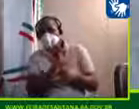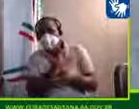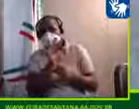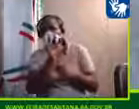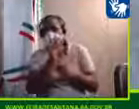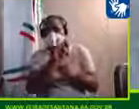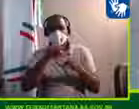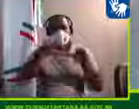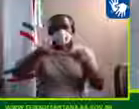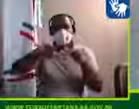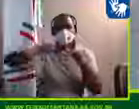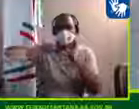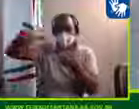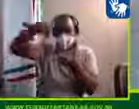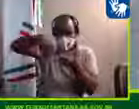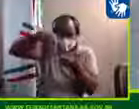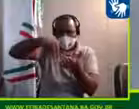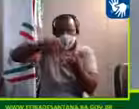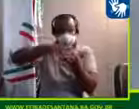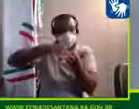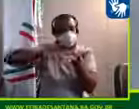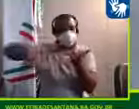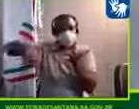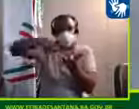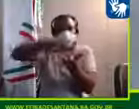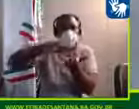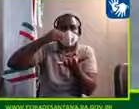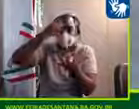trocamento norte-nordeste, trânsito de muitas pessoas?